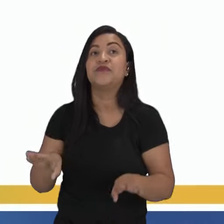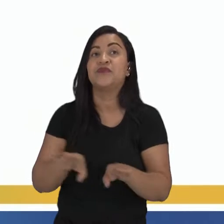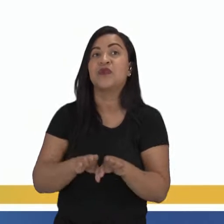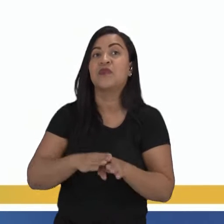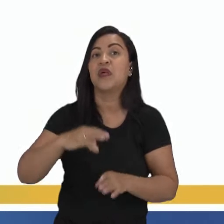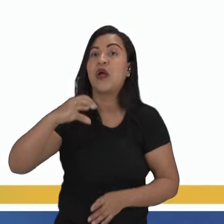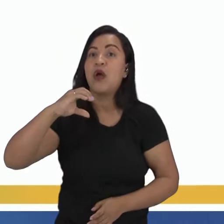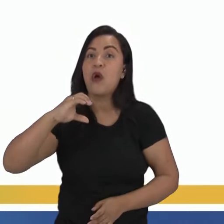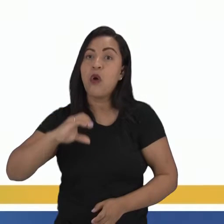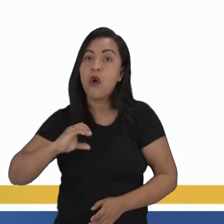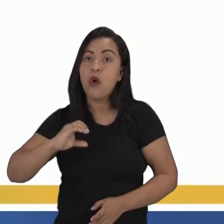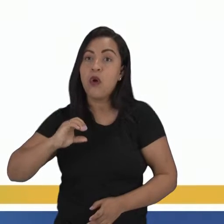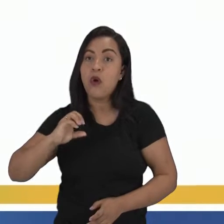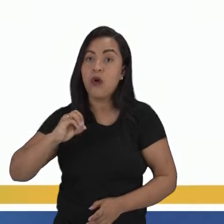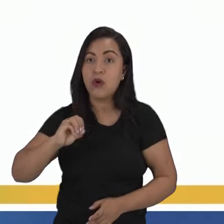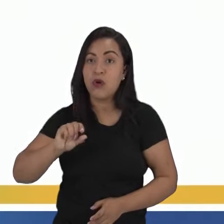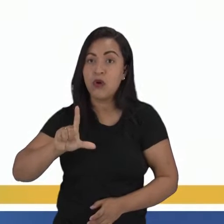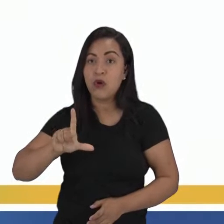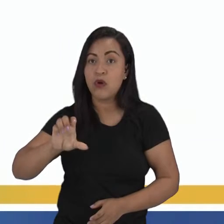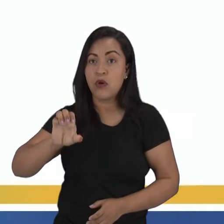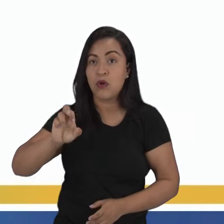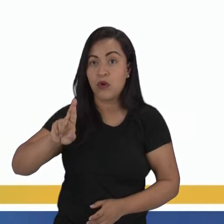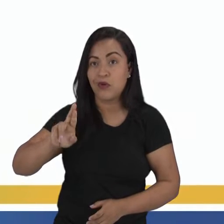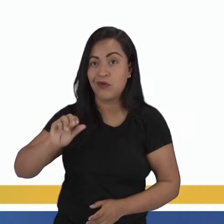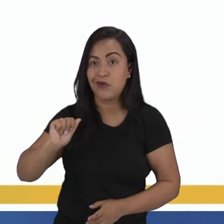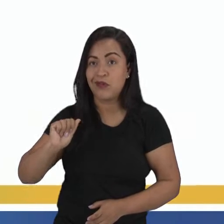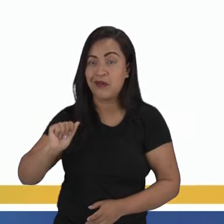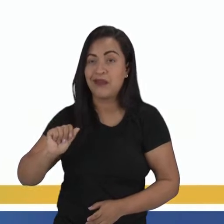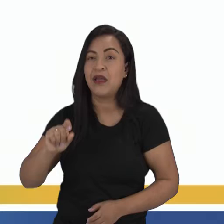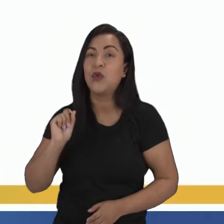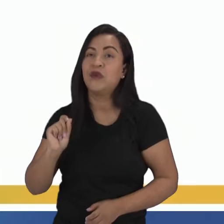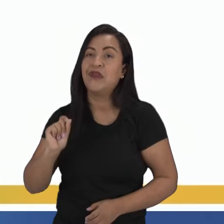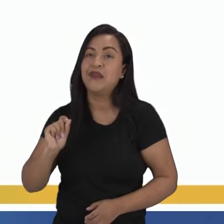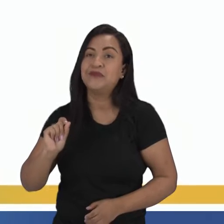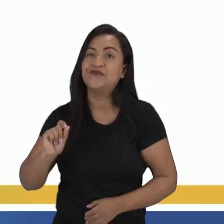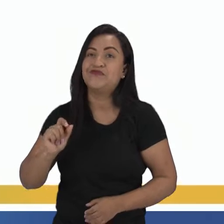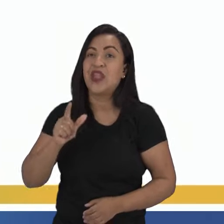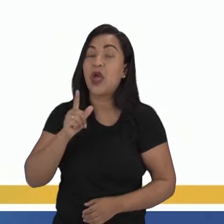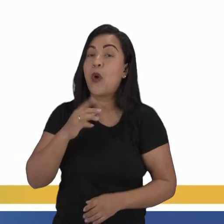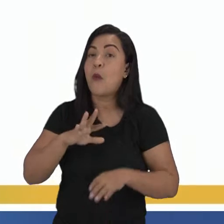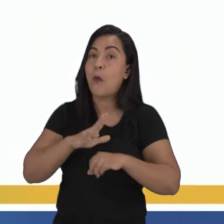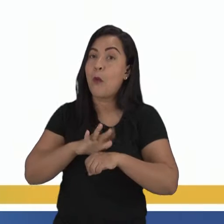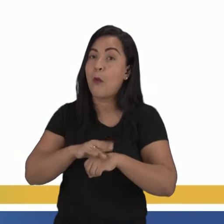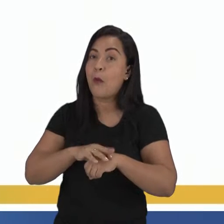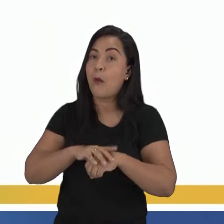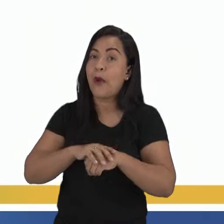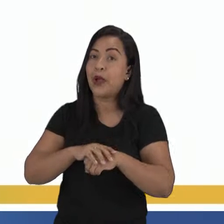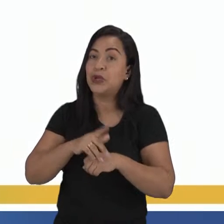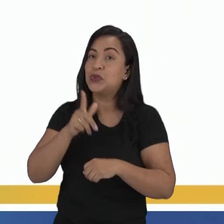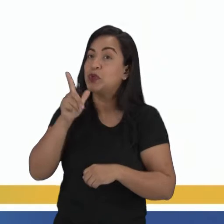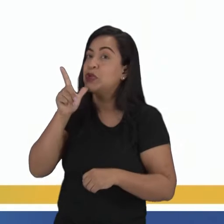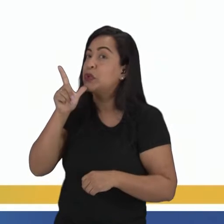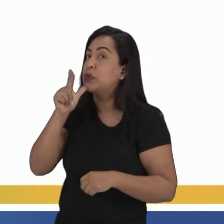né? Centenas de milhares de mortos também é outro acontecimento histórico. Temos focos